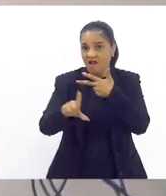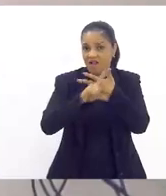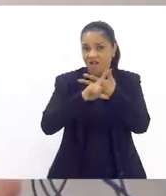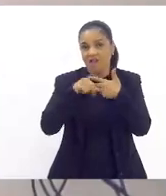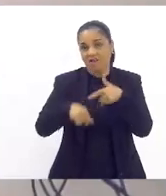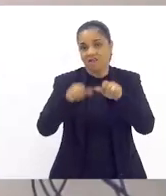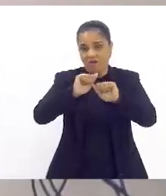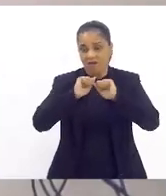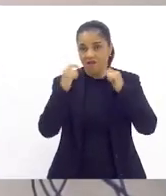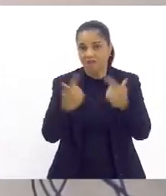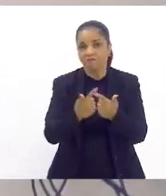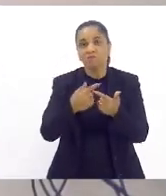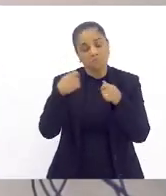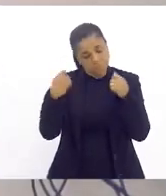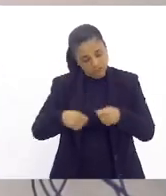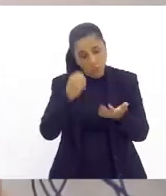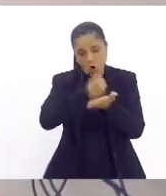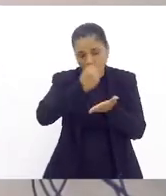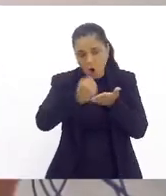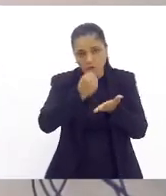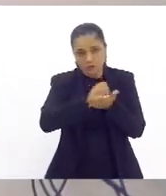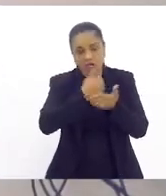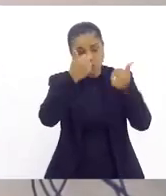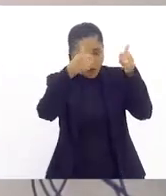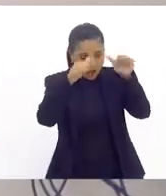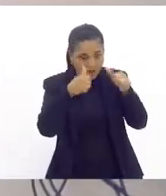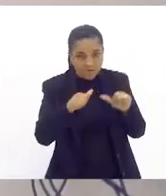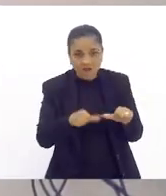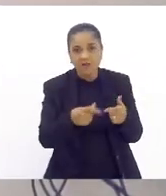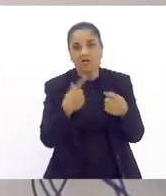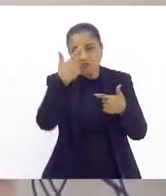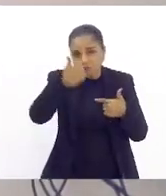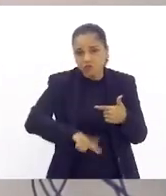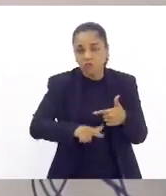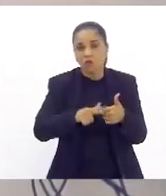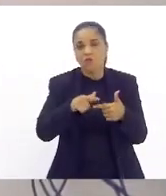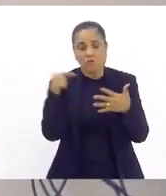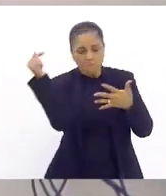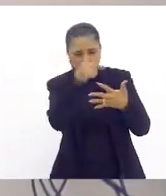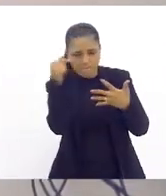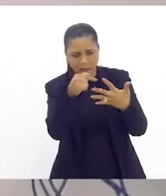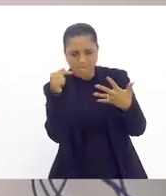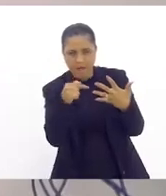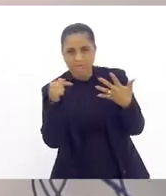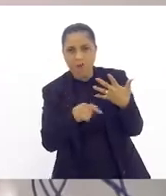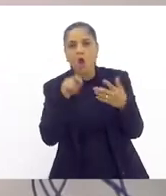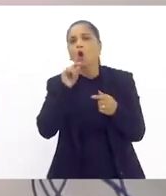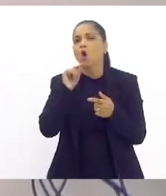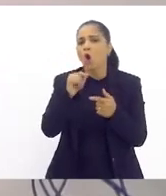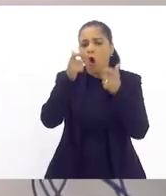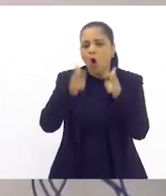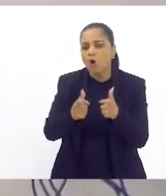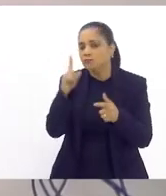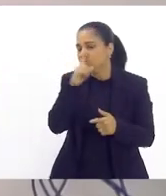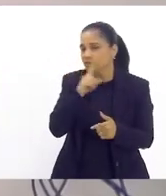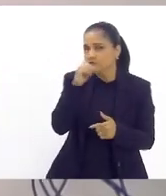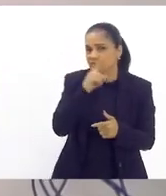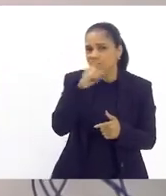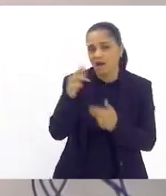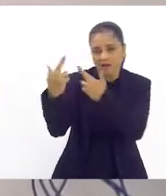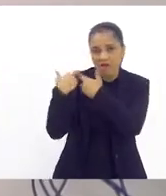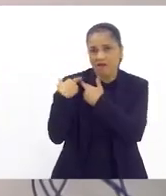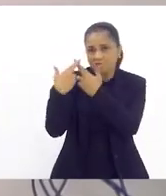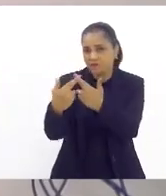uma auditoria desse contrato precisa fazer auditoria desse contrato e pontuar onde é que vocês estão falhando com a